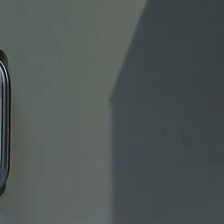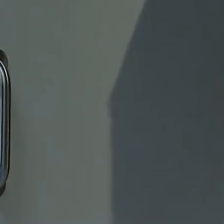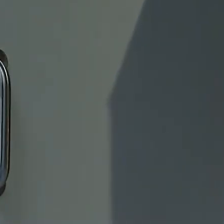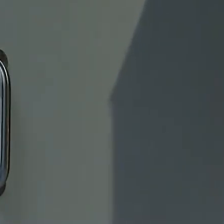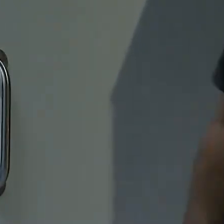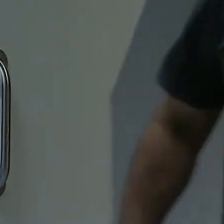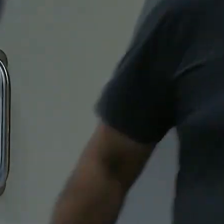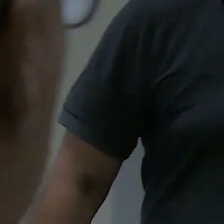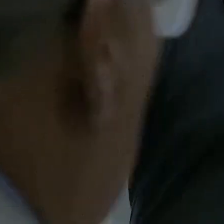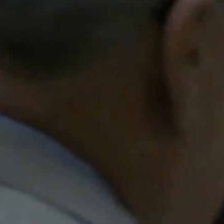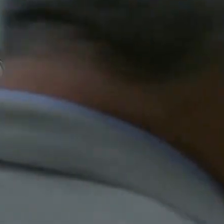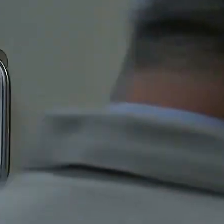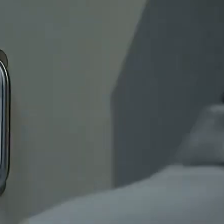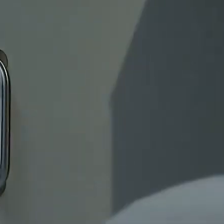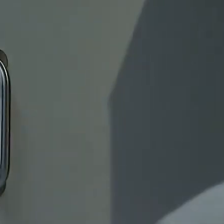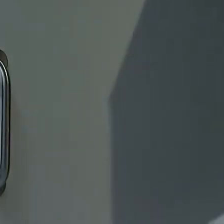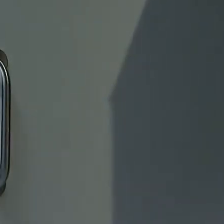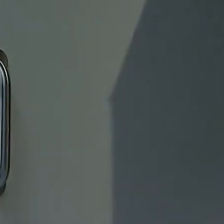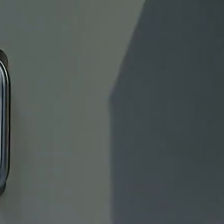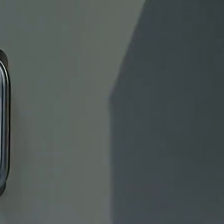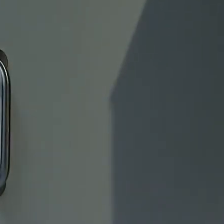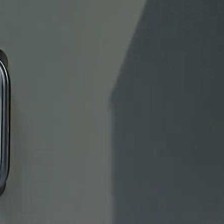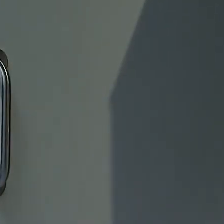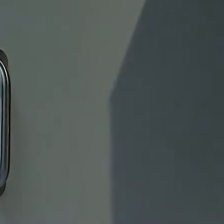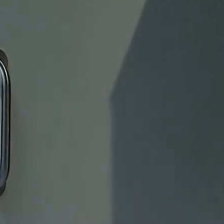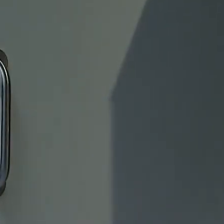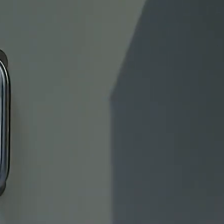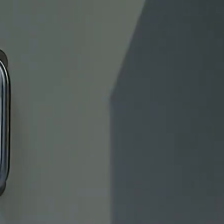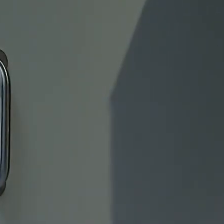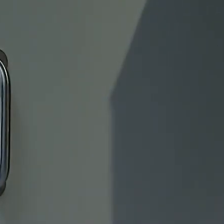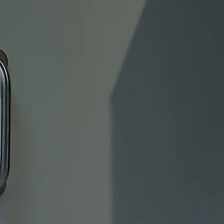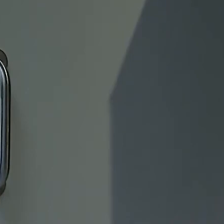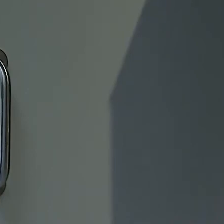para a nossa programação cultural e festiva.